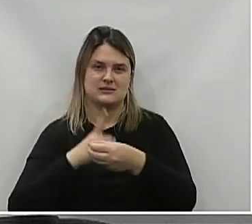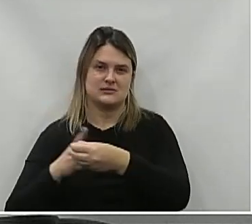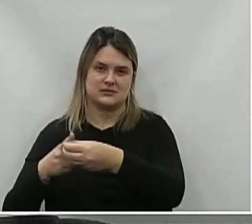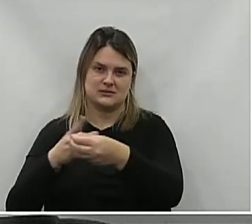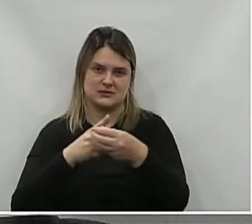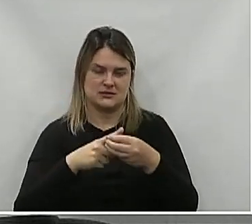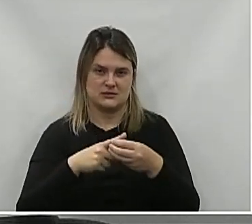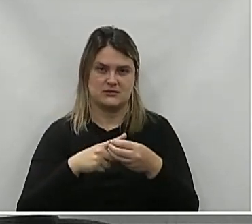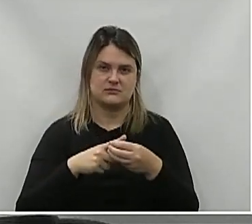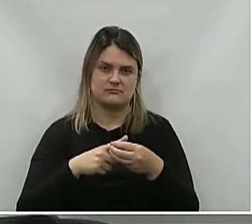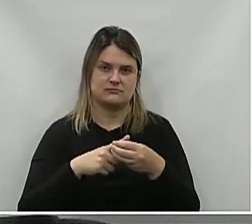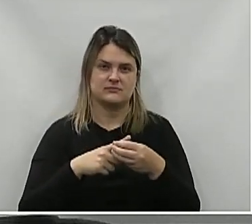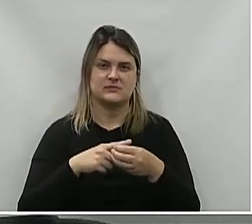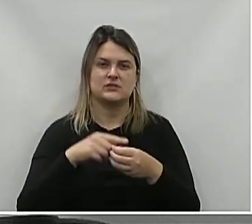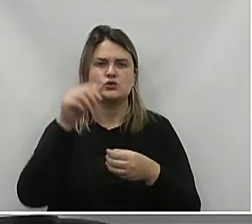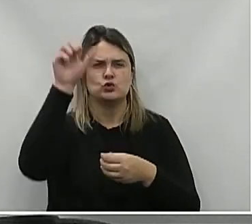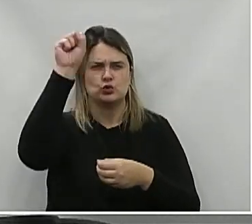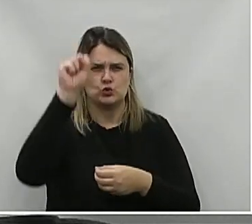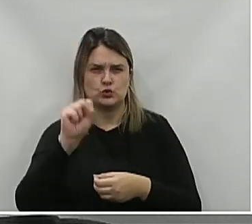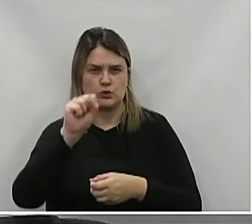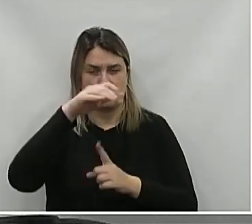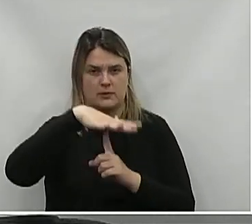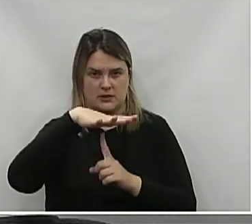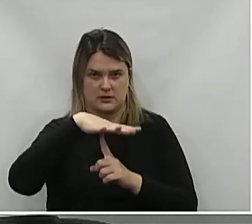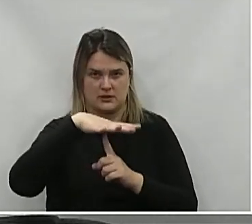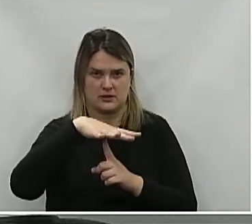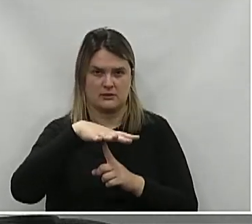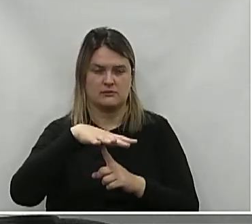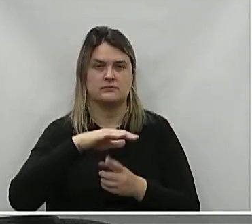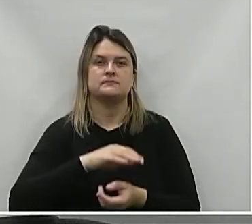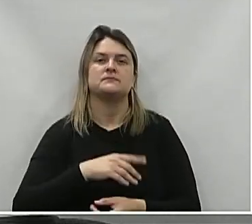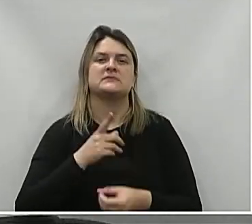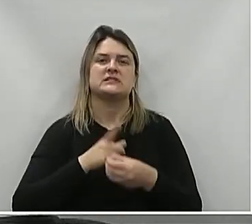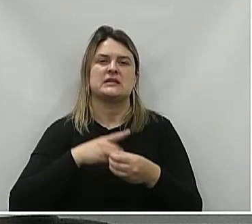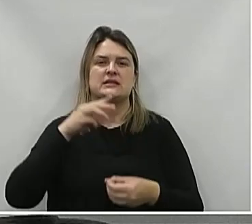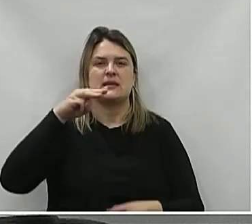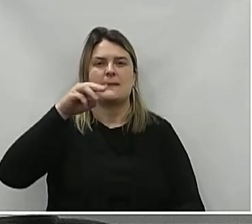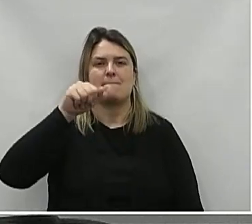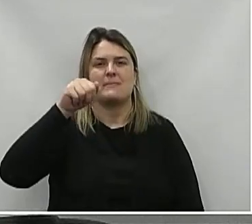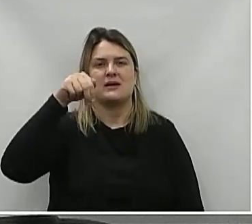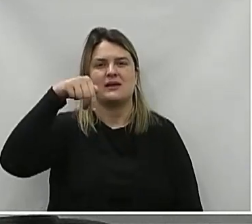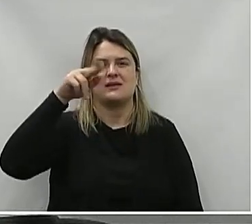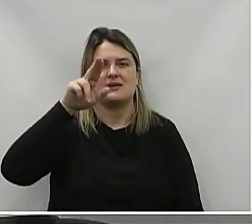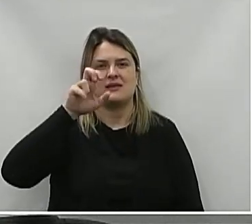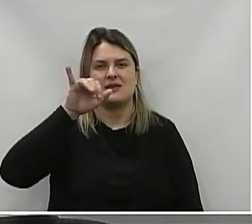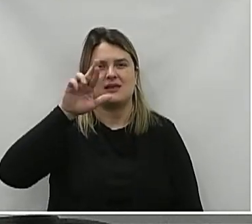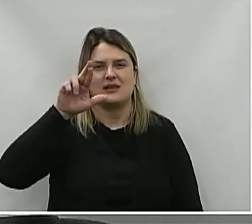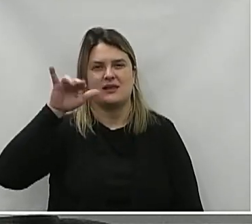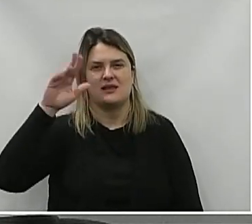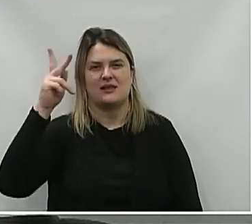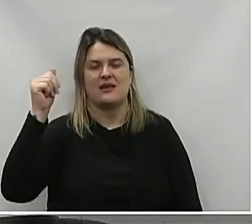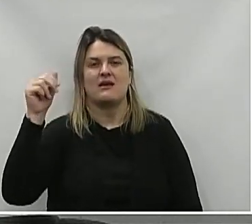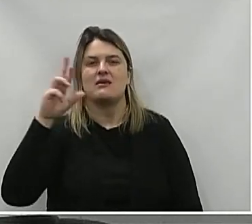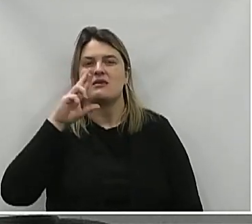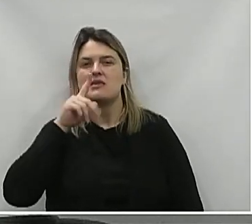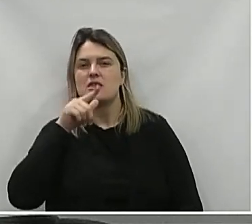São os municípios da Ansulpar, mais a Mangueirinha, Coronel Domingos Soares e Rio